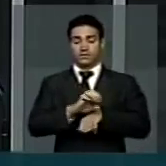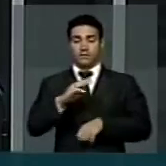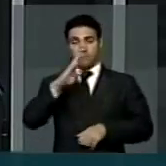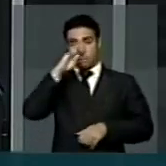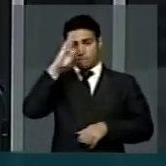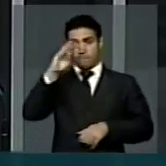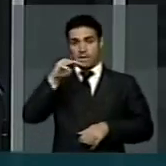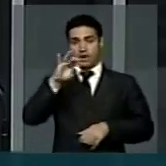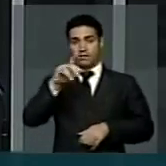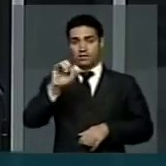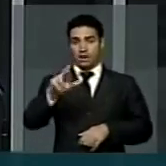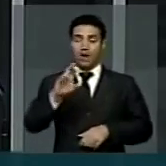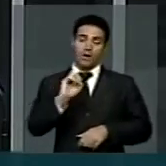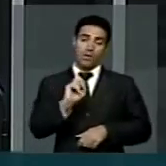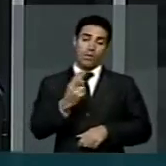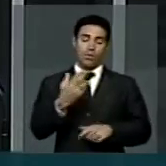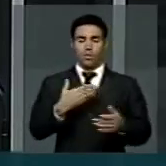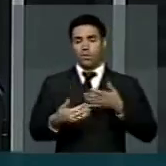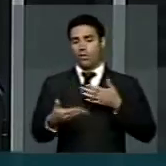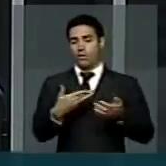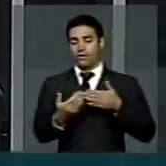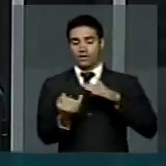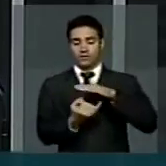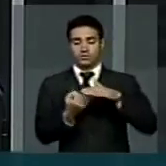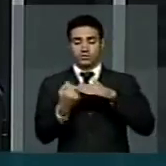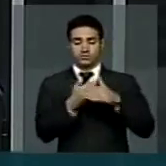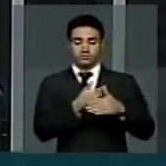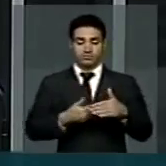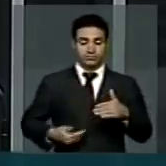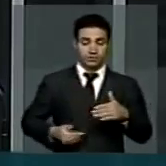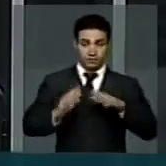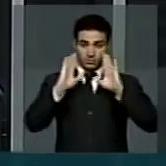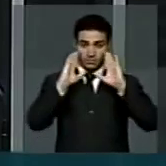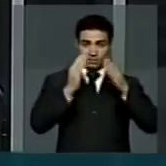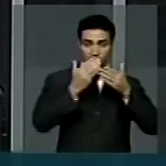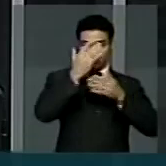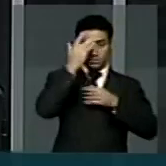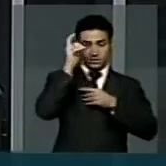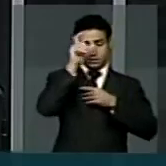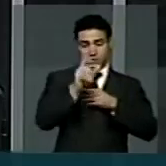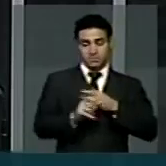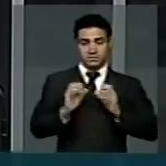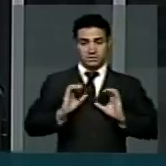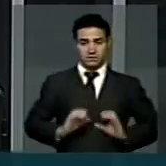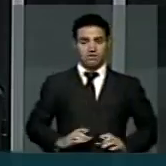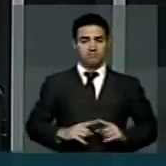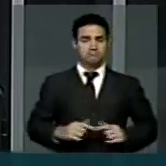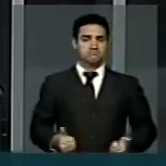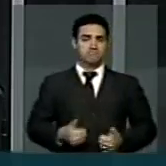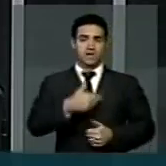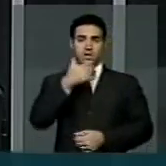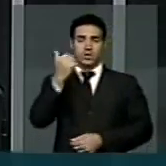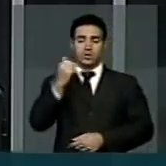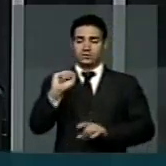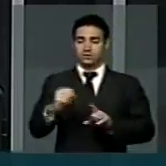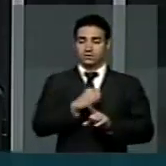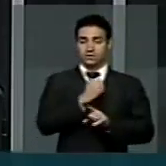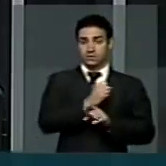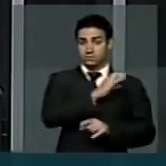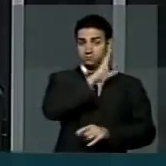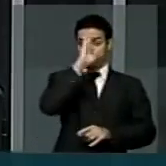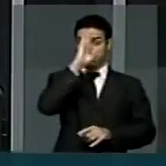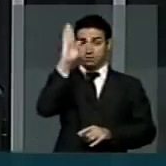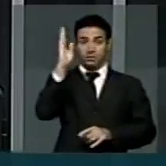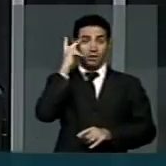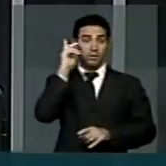militares ou quaisquer instituições públicas com foco no cidadão, isso será muito melhor para a sociedade e, sobretudo,